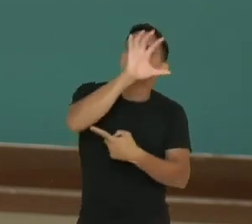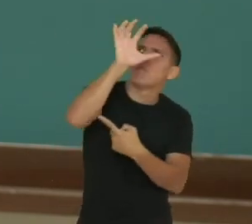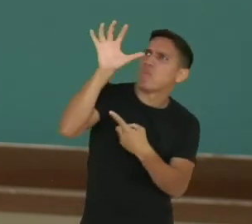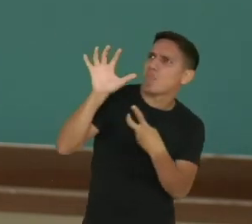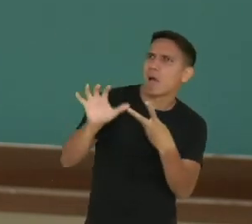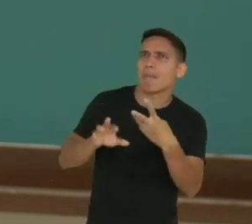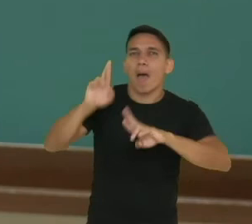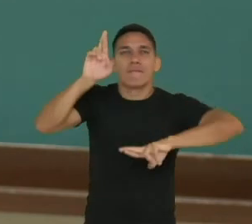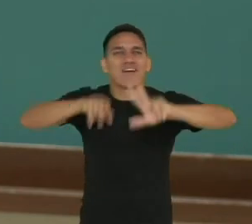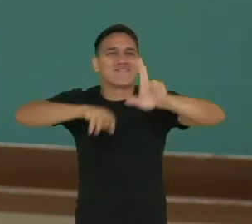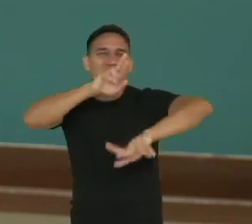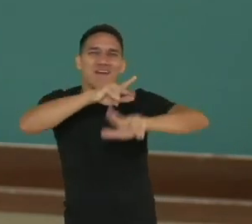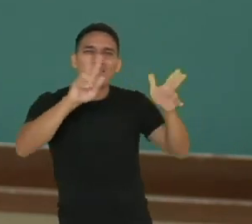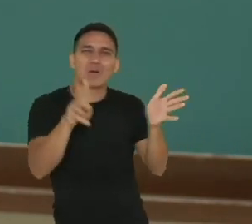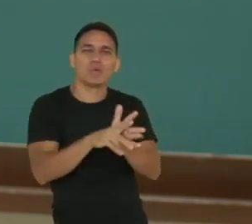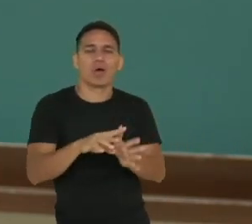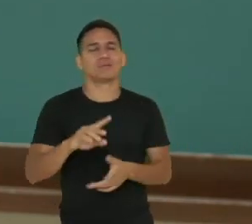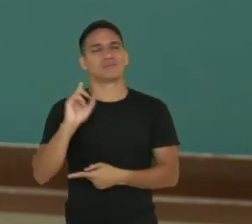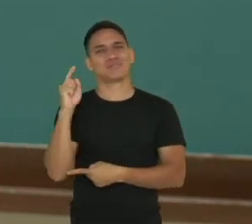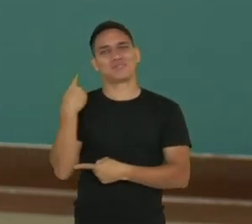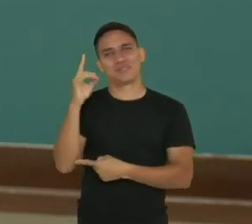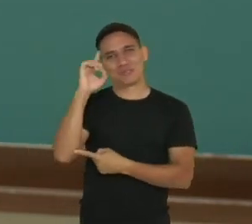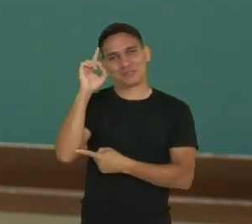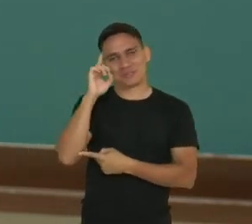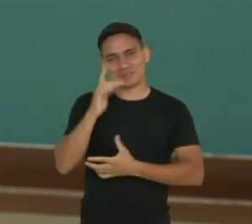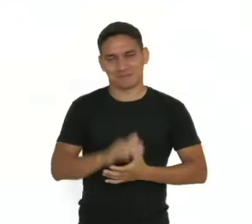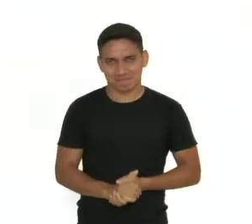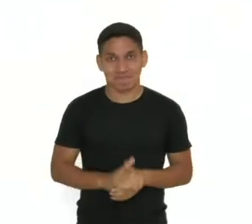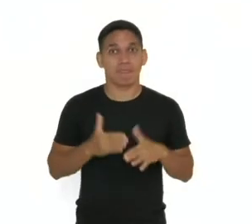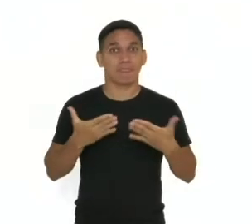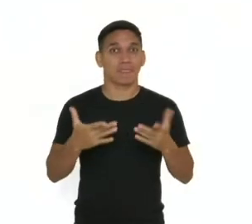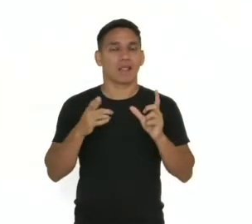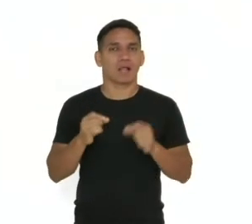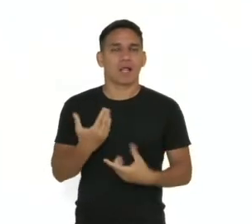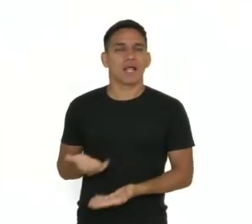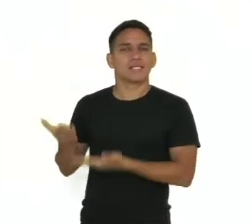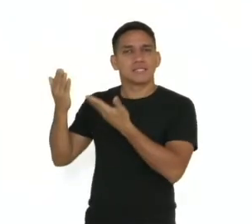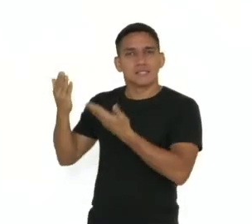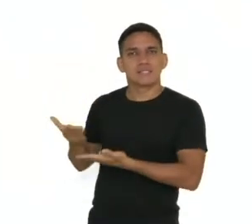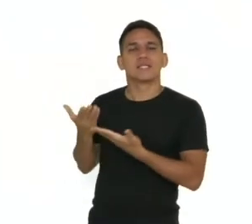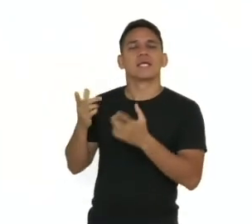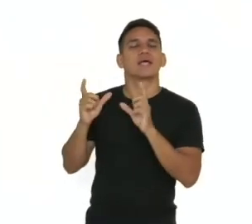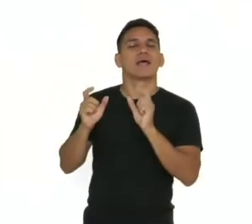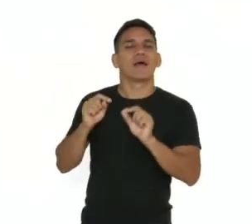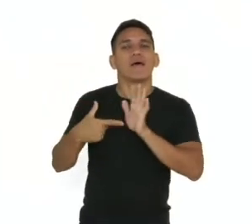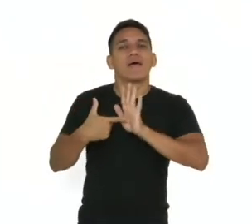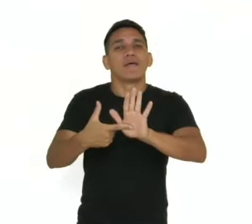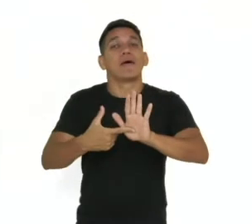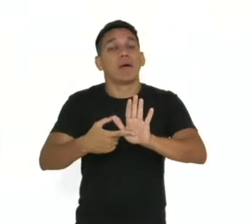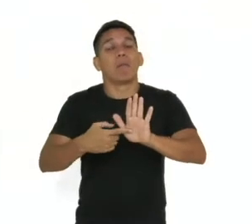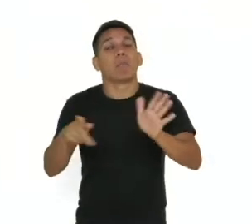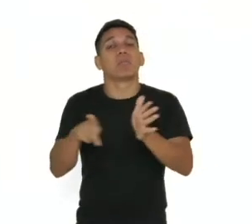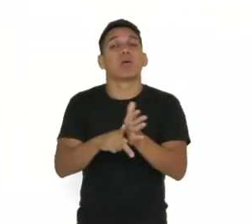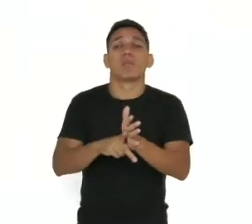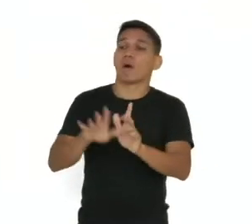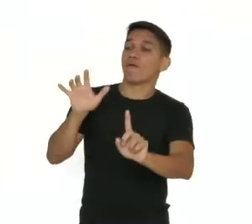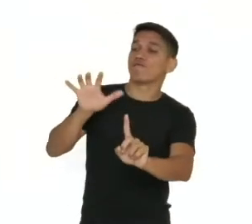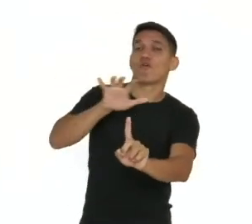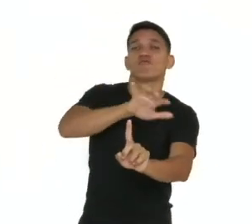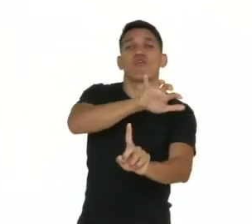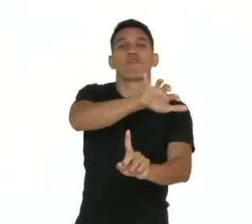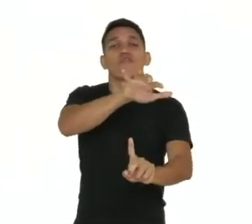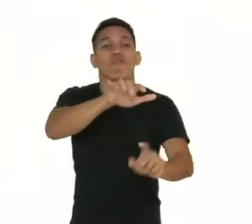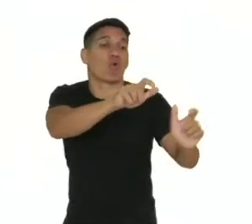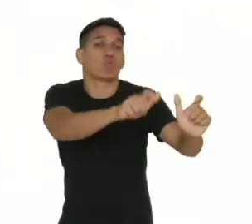parte muito, né, do nosso dia a dia, tá? Então, isso aí são as influências do espaço